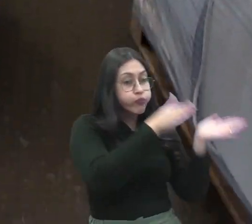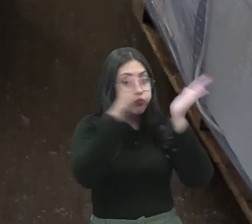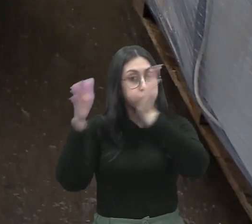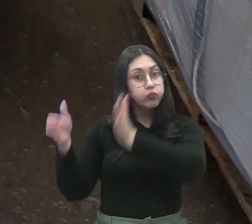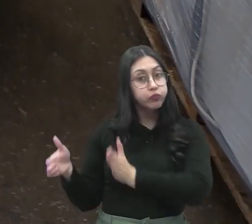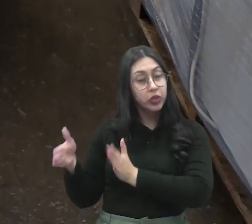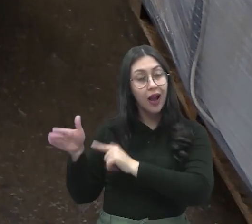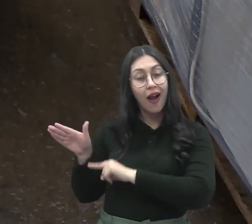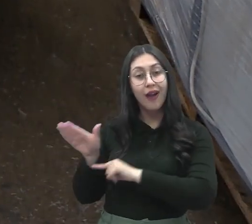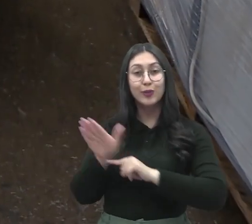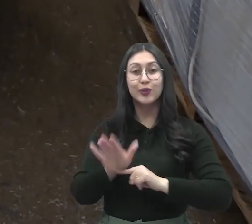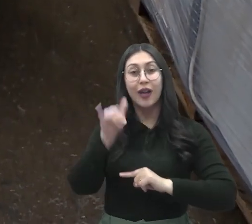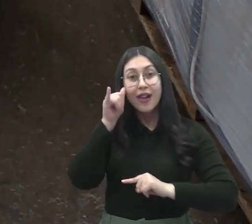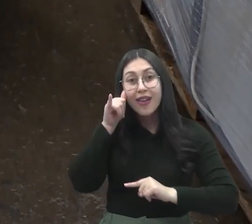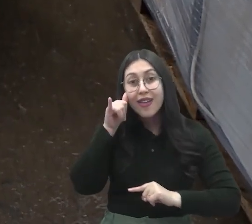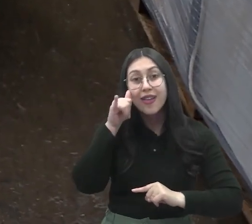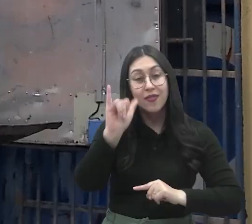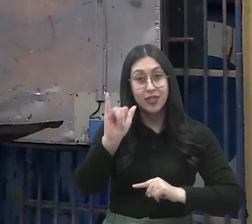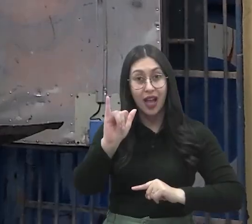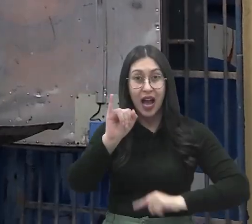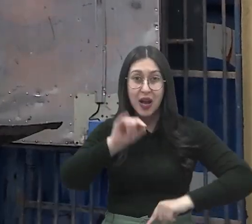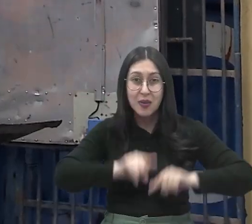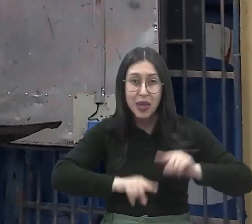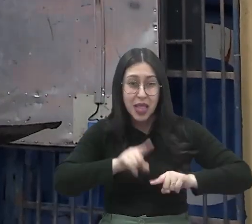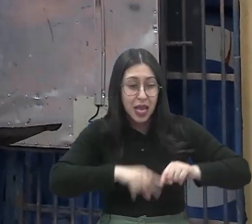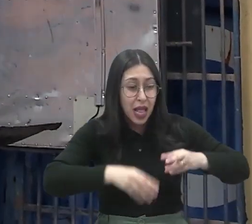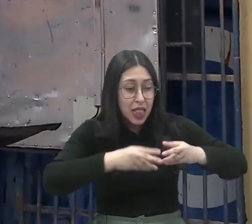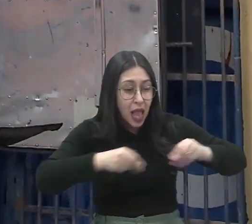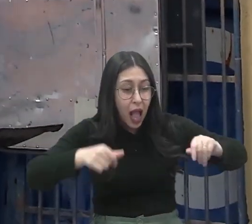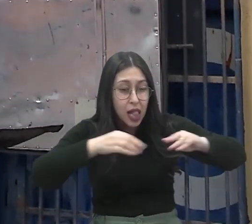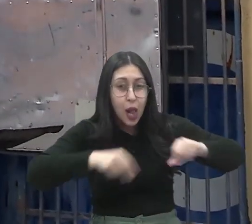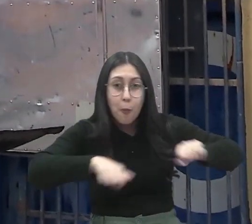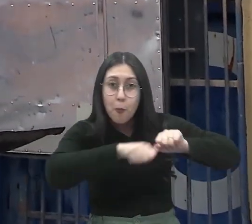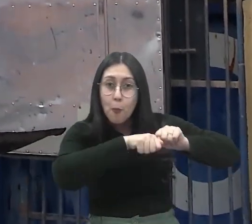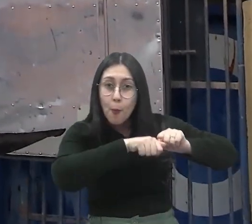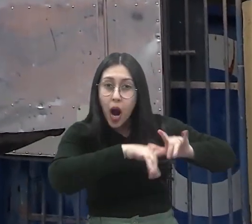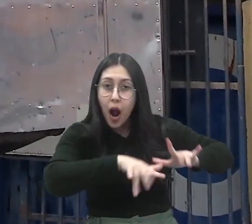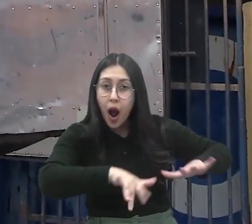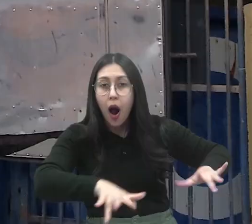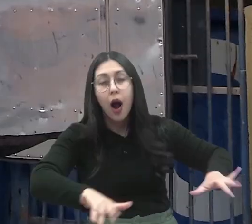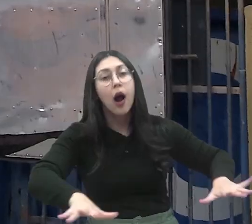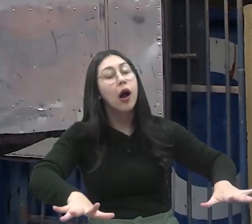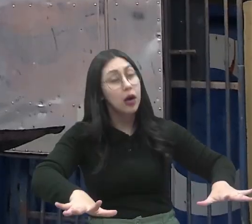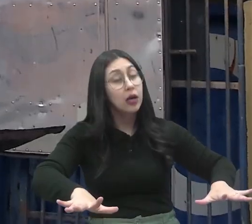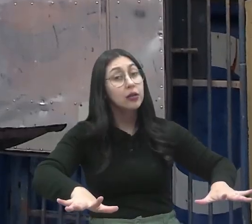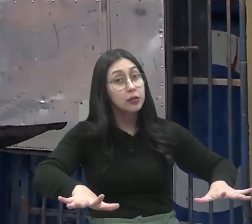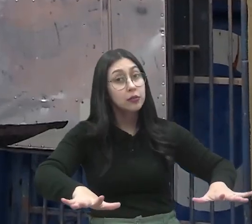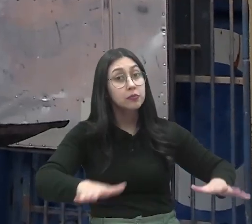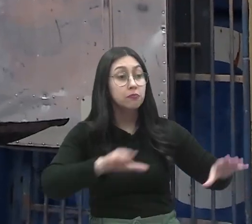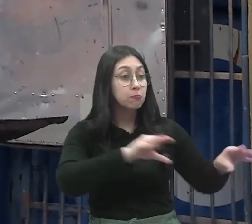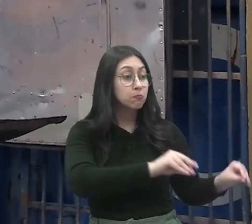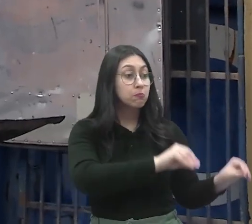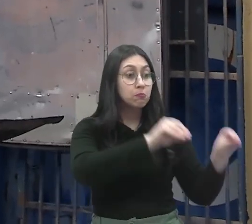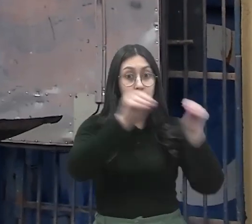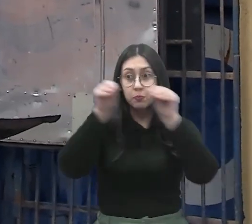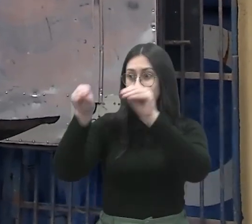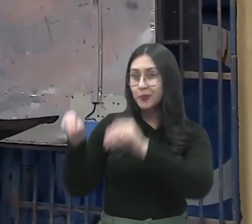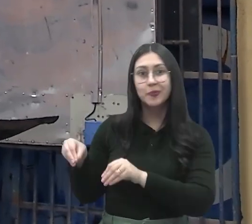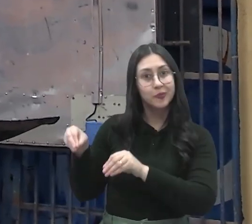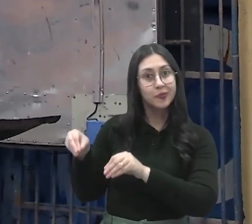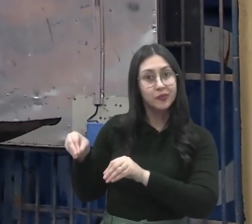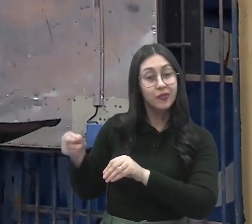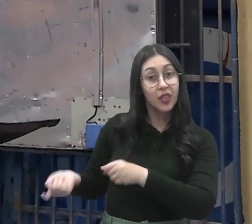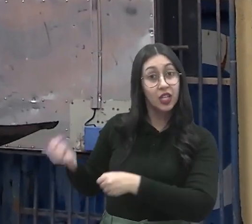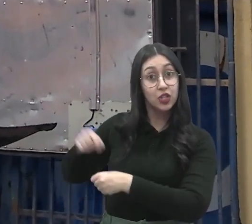para evitar que essas substâncias tóxicas fiquem expostas na natureza, redirecionando os